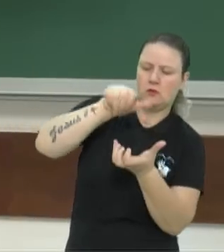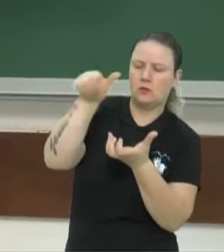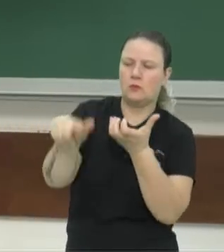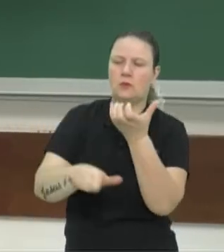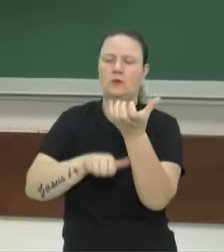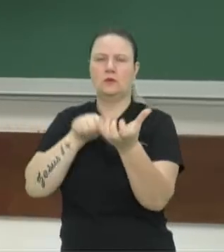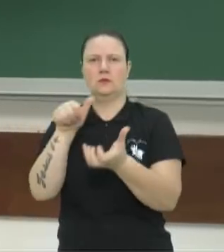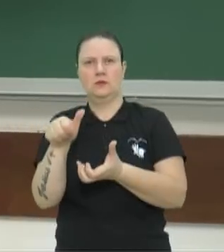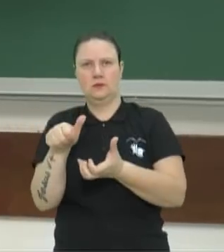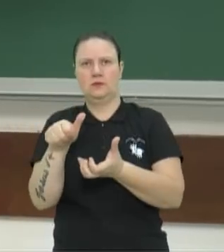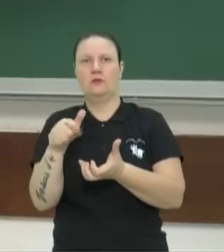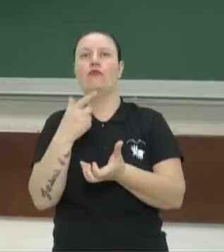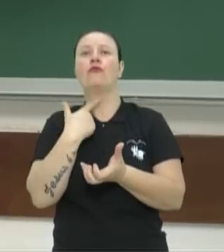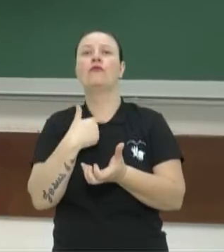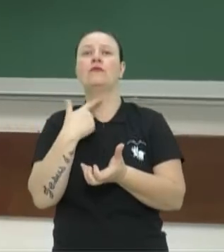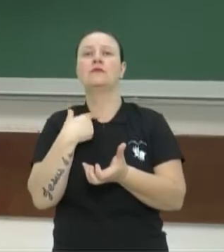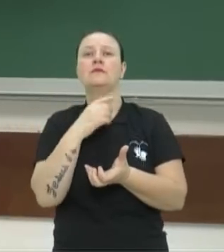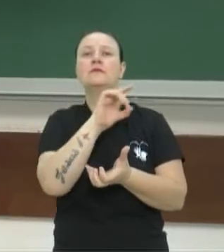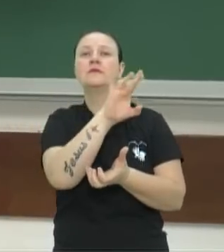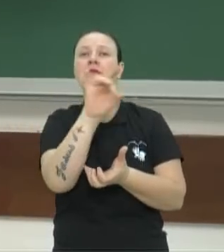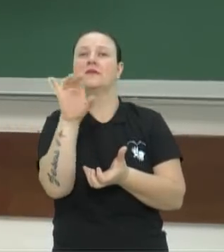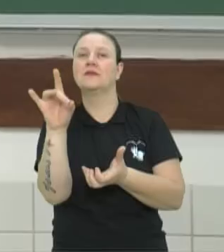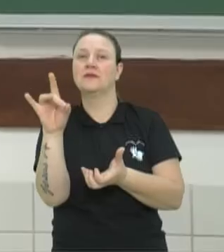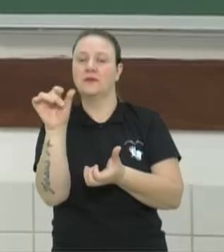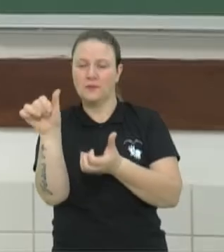uma vontade de mudar o mundo.